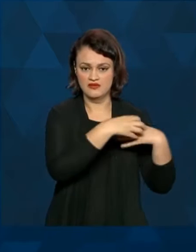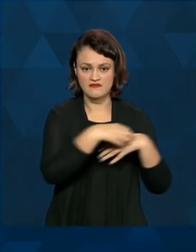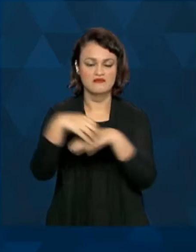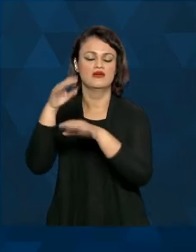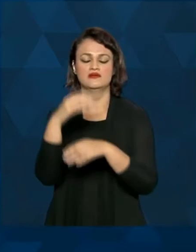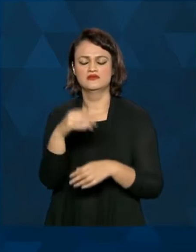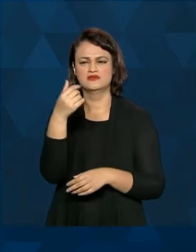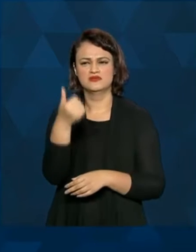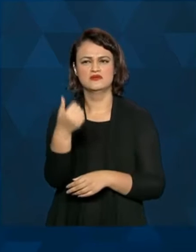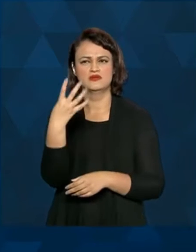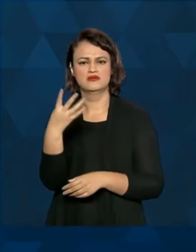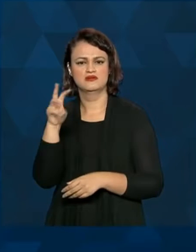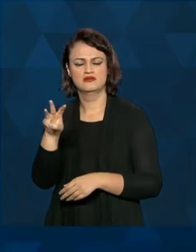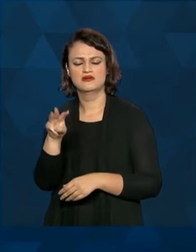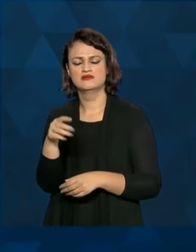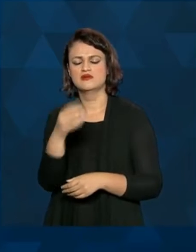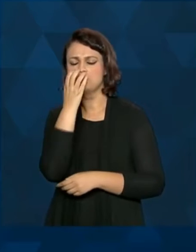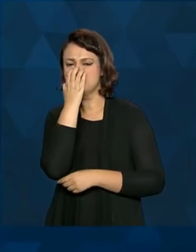pulmonares,